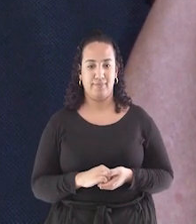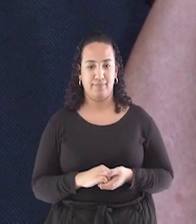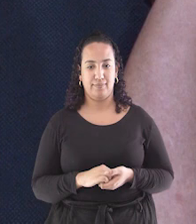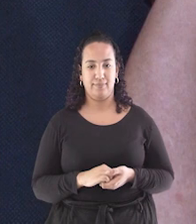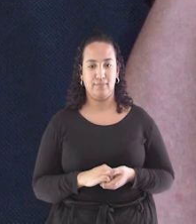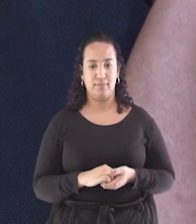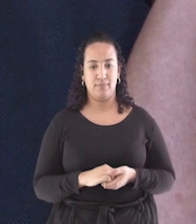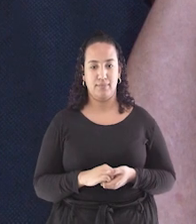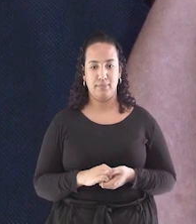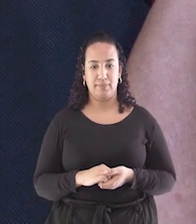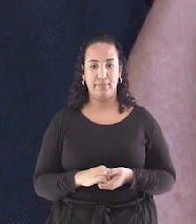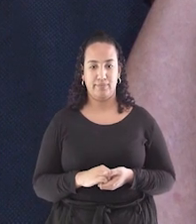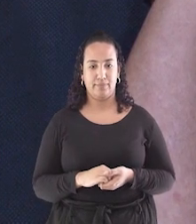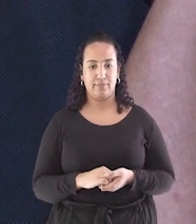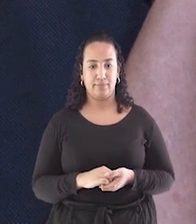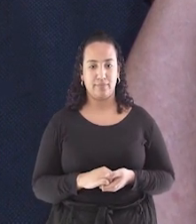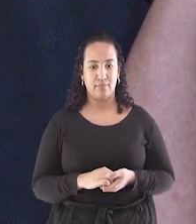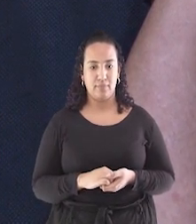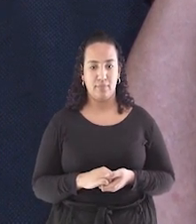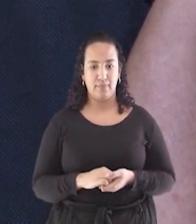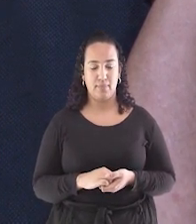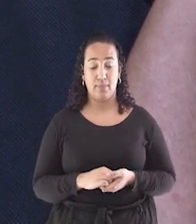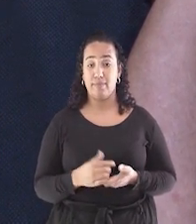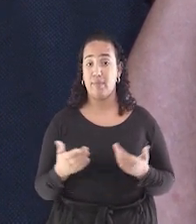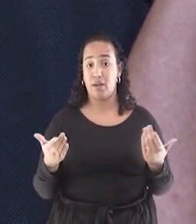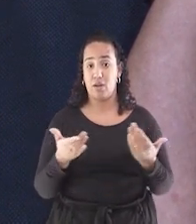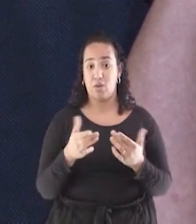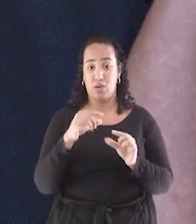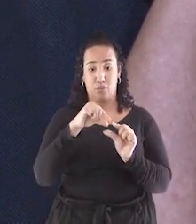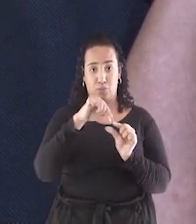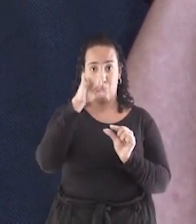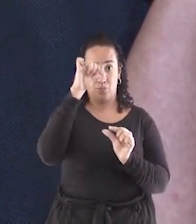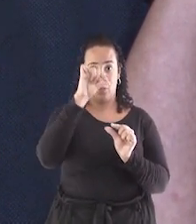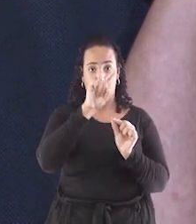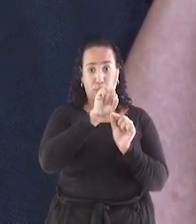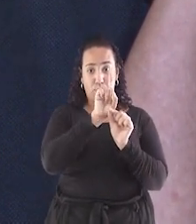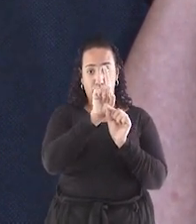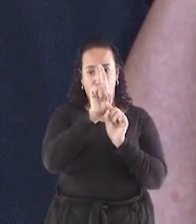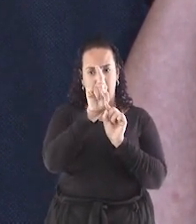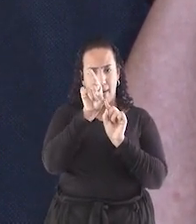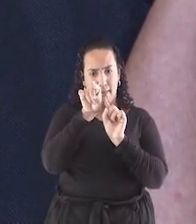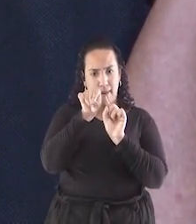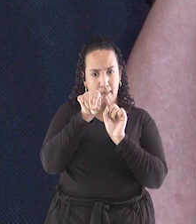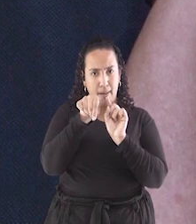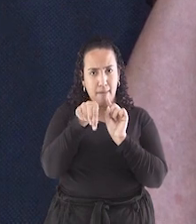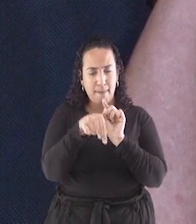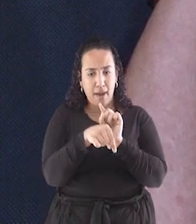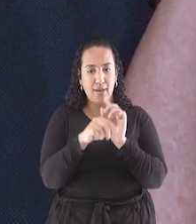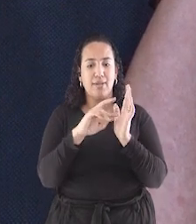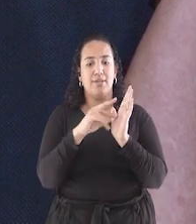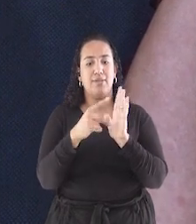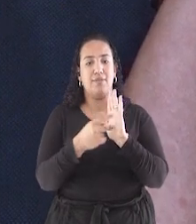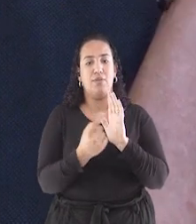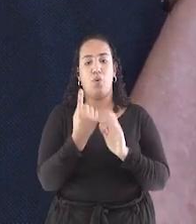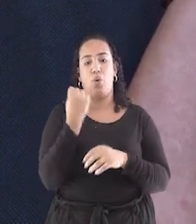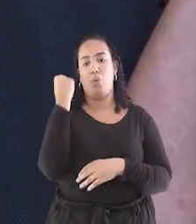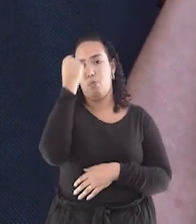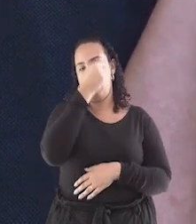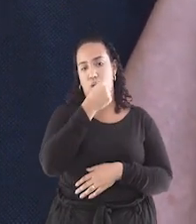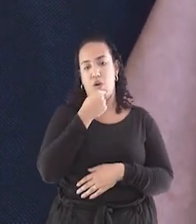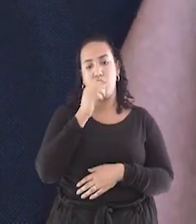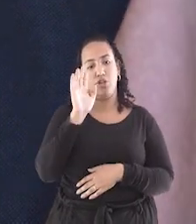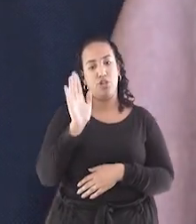Quando o ponteiro dos minutos dá uma volta completa, dizemos que passou 1